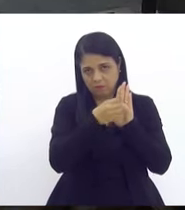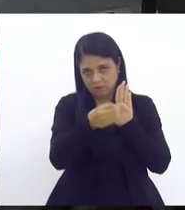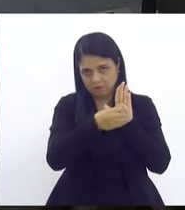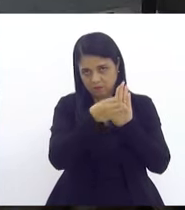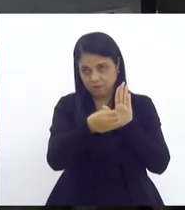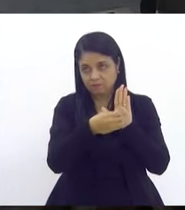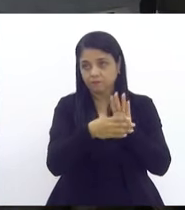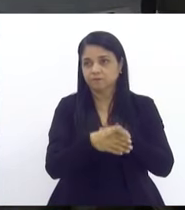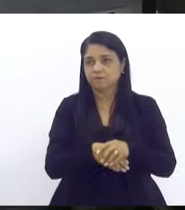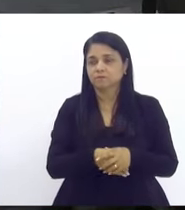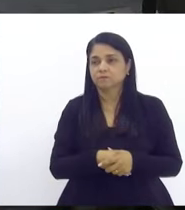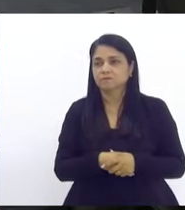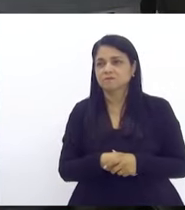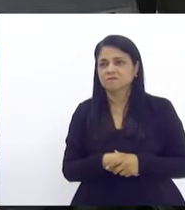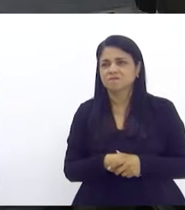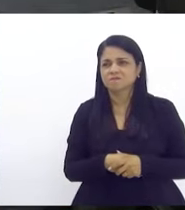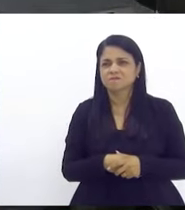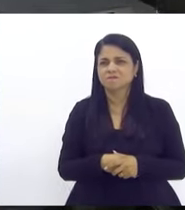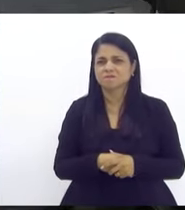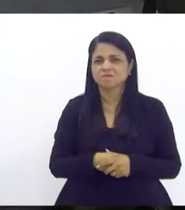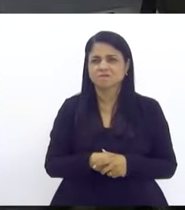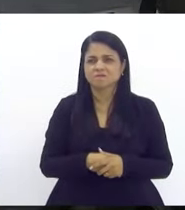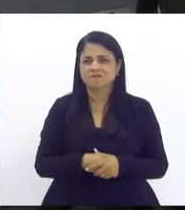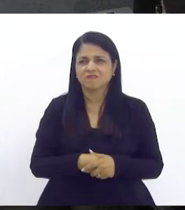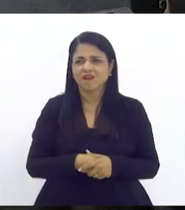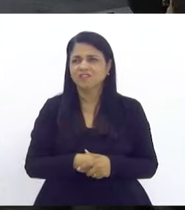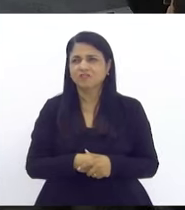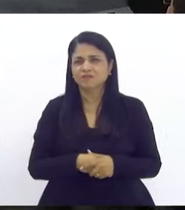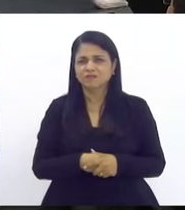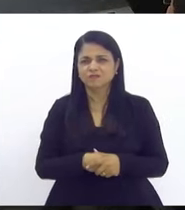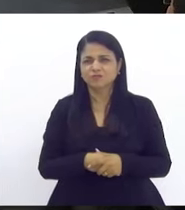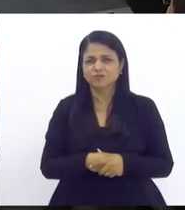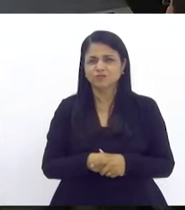falar 30... Hã?